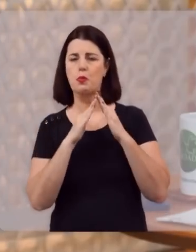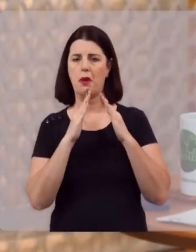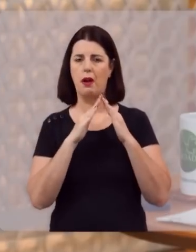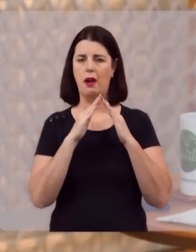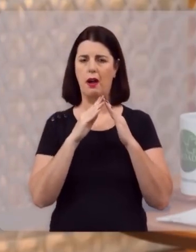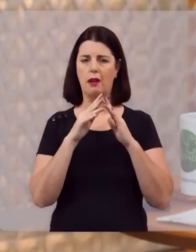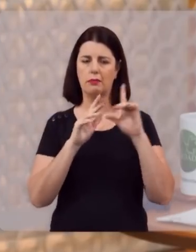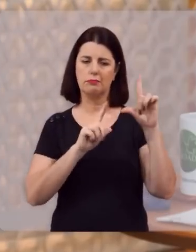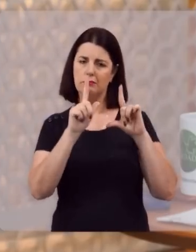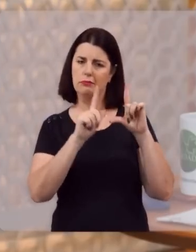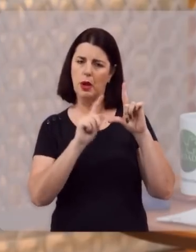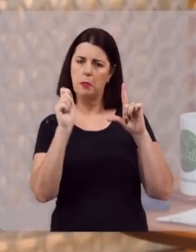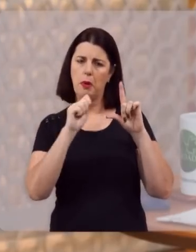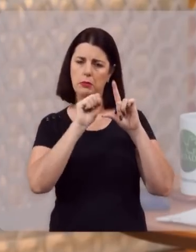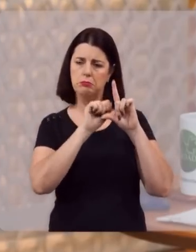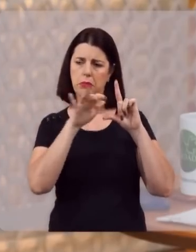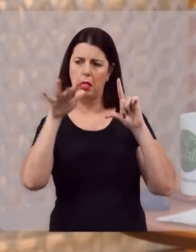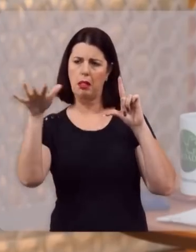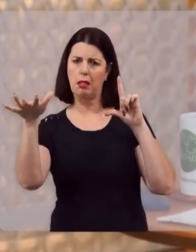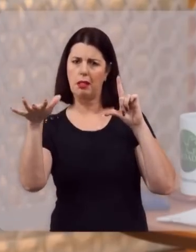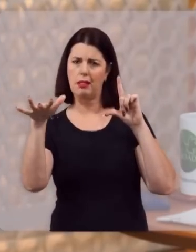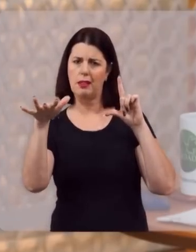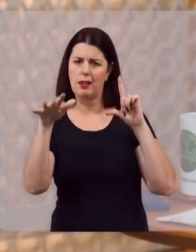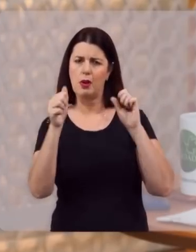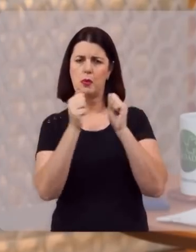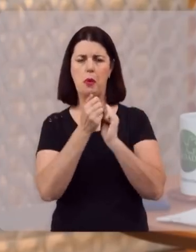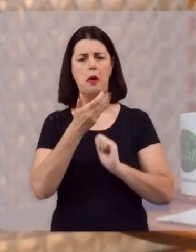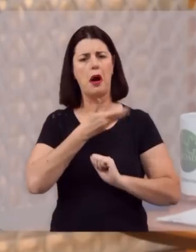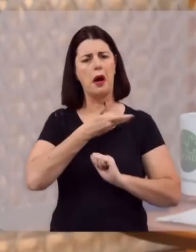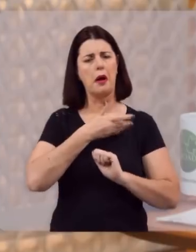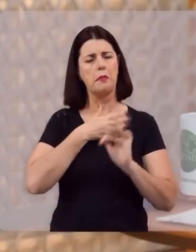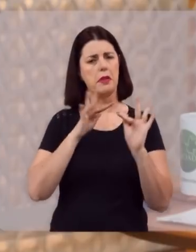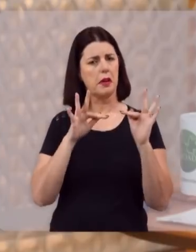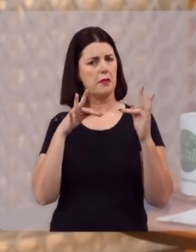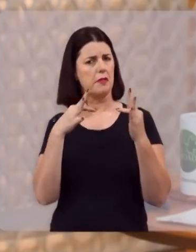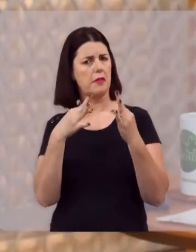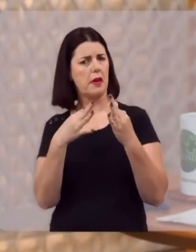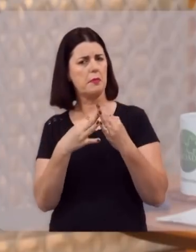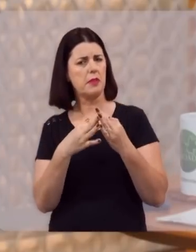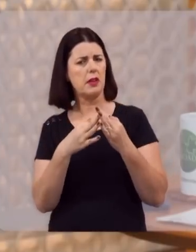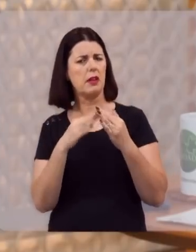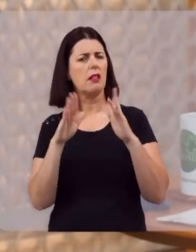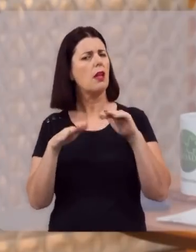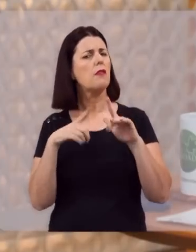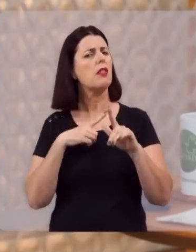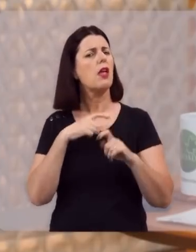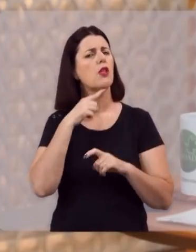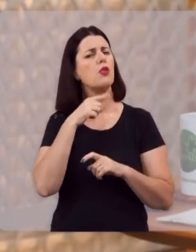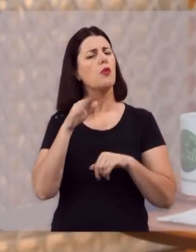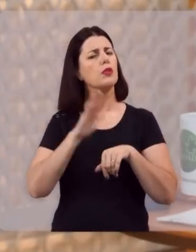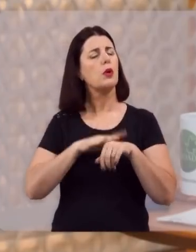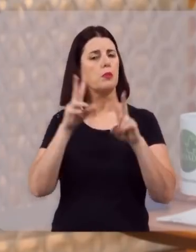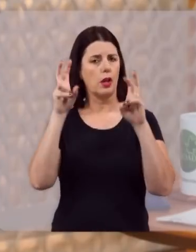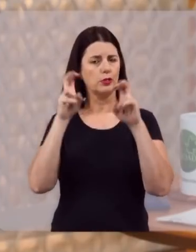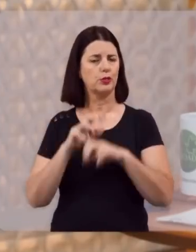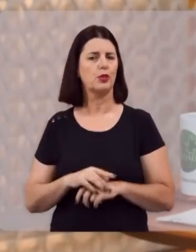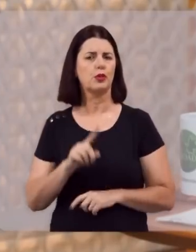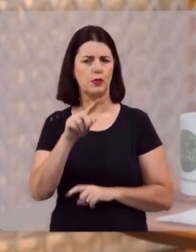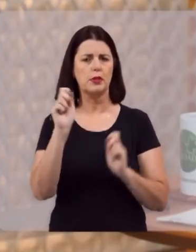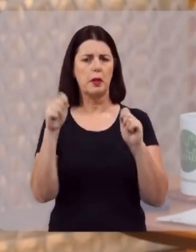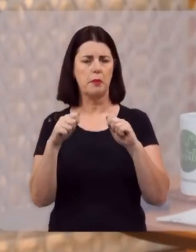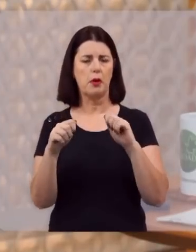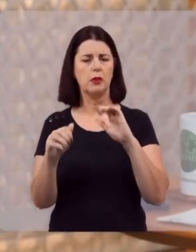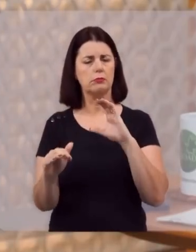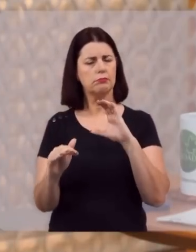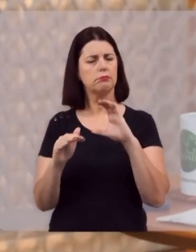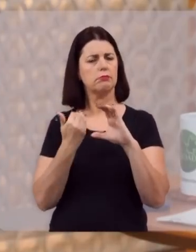na sua casa esse programa para você poder compartilhar com seus amigos e parentes que talvez tenham dúvidas acerca desse assunto,